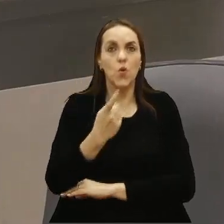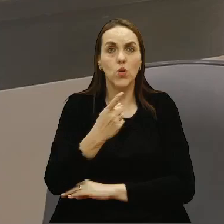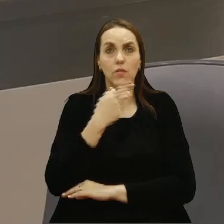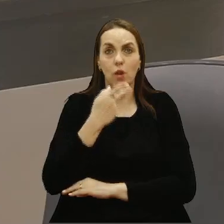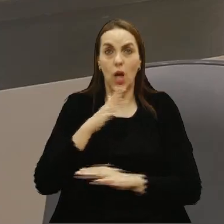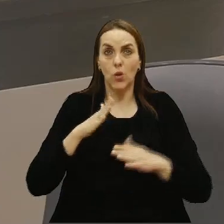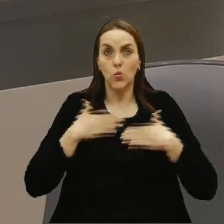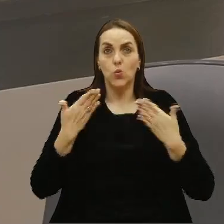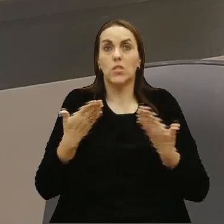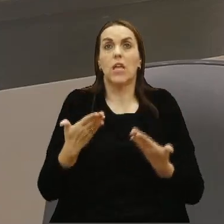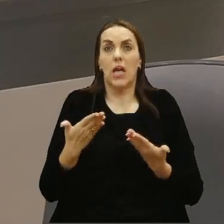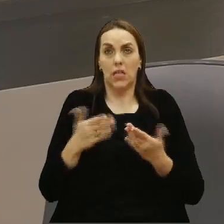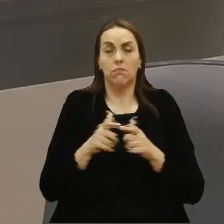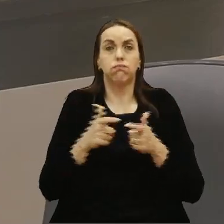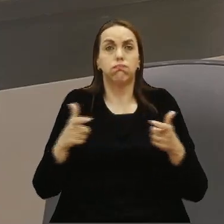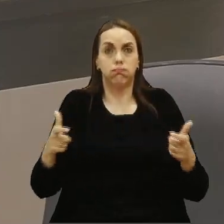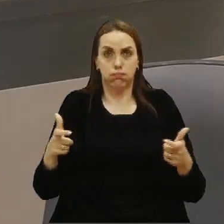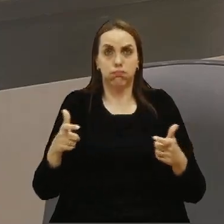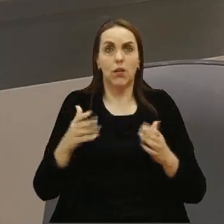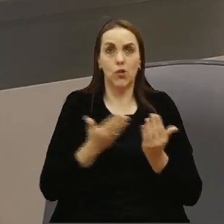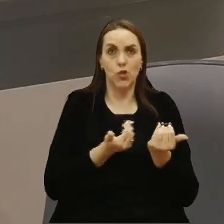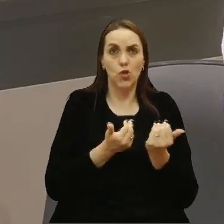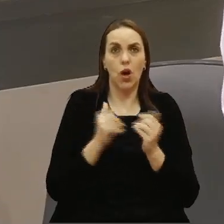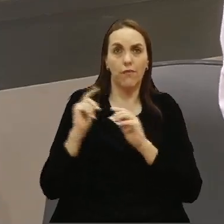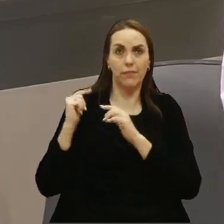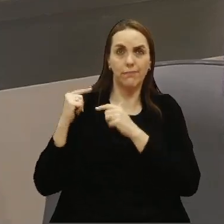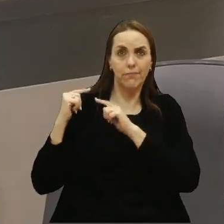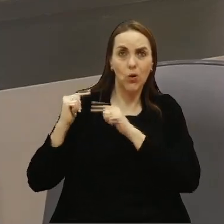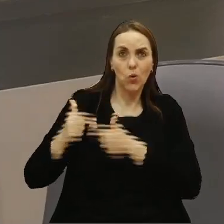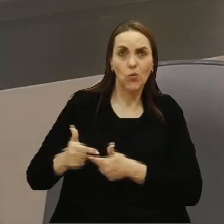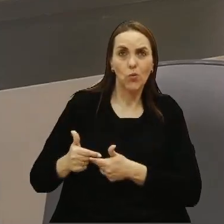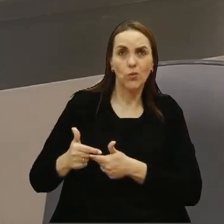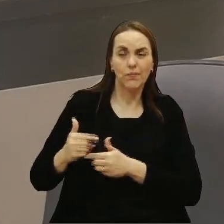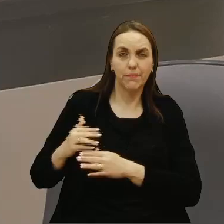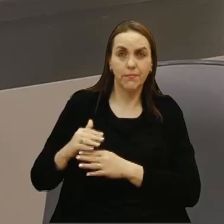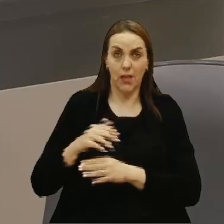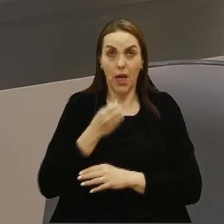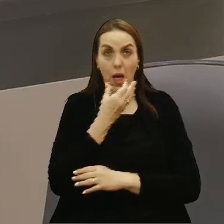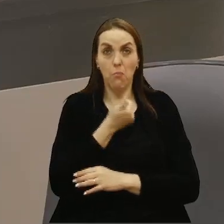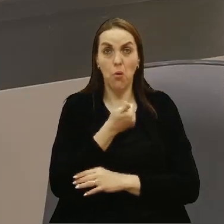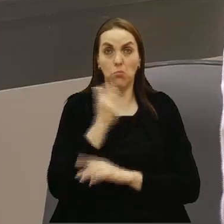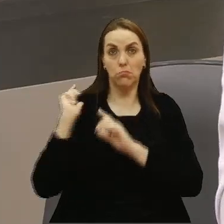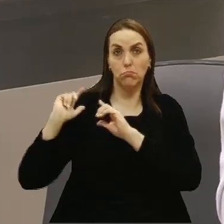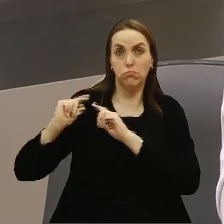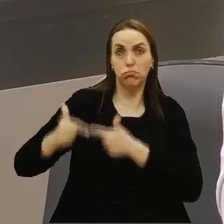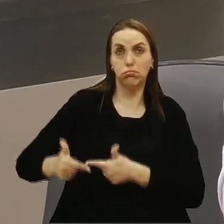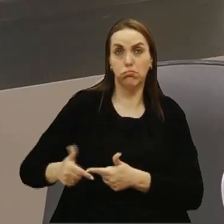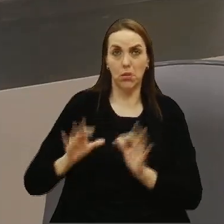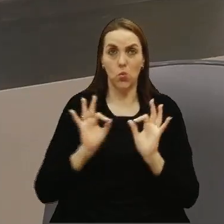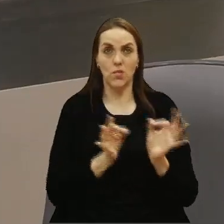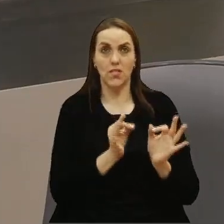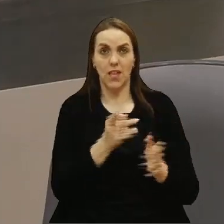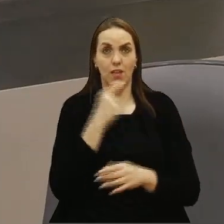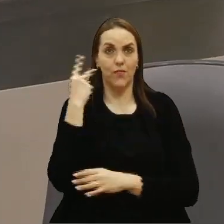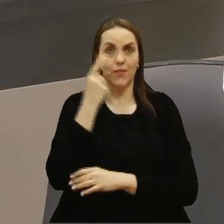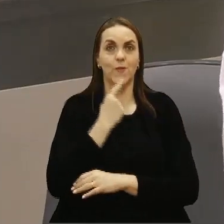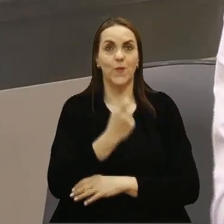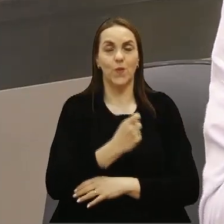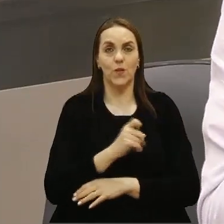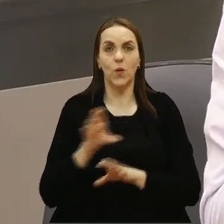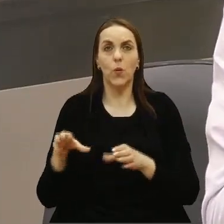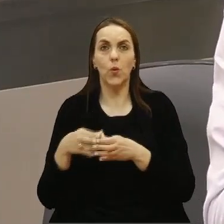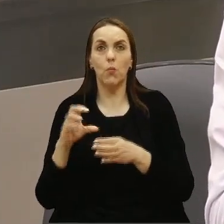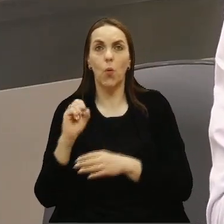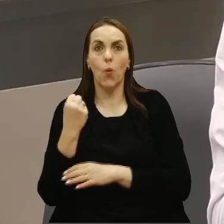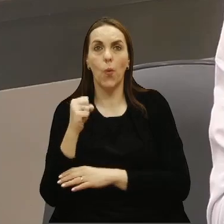com o crescimento dos jovens conservadores e tal. Isso é bom, porque conservadorismo é o que deu certo, vereadora Rose. E o Grupo dos 8 iniciou